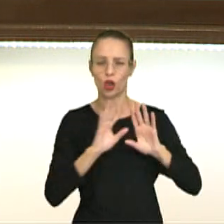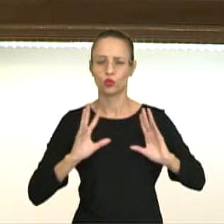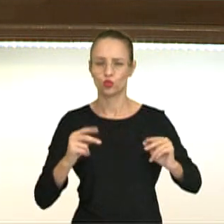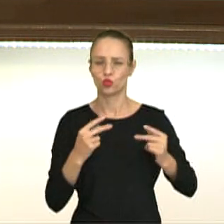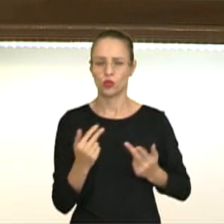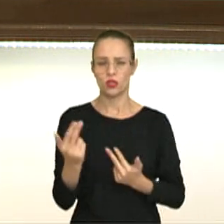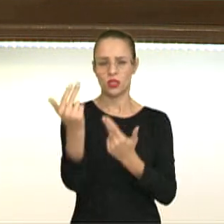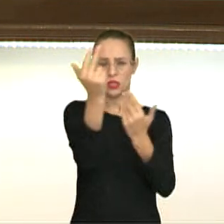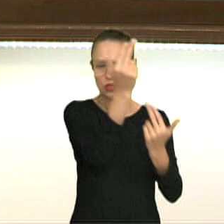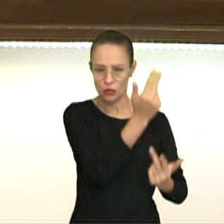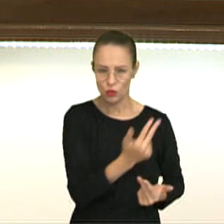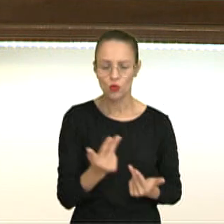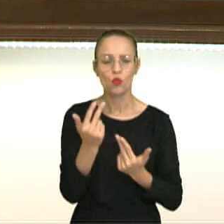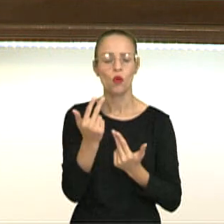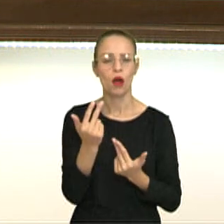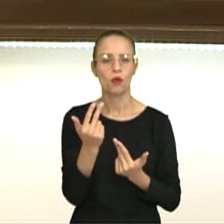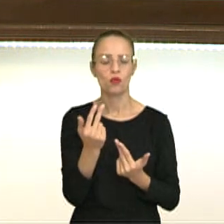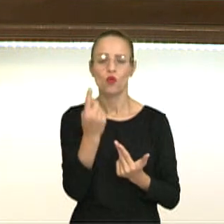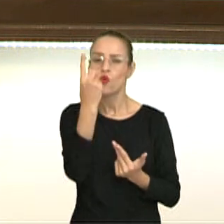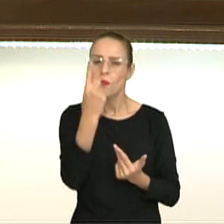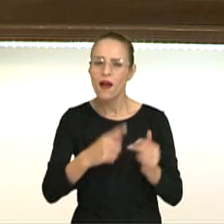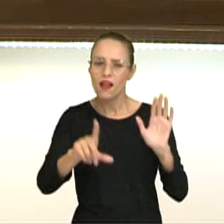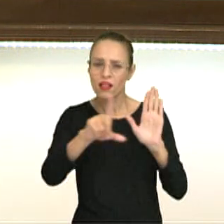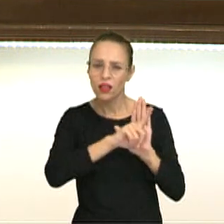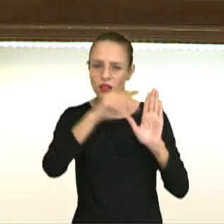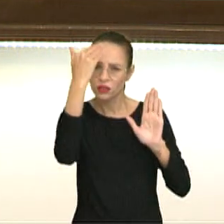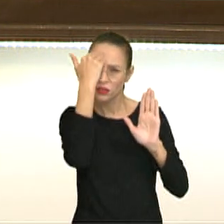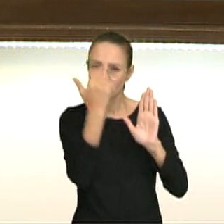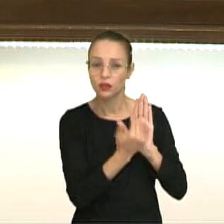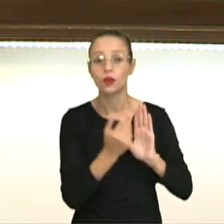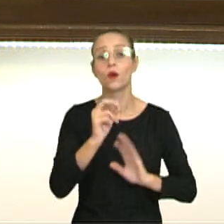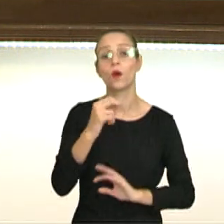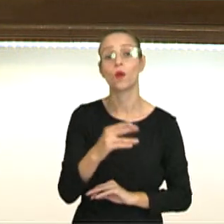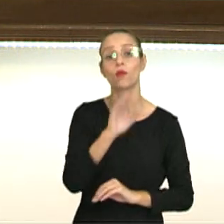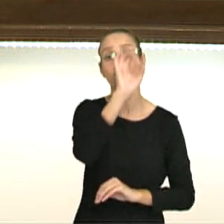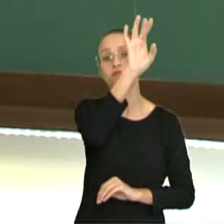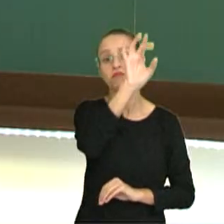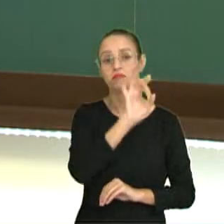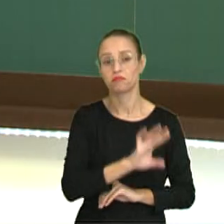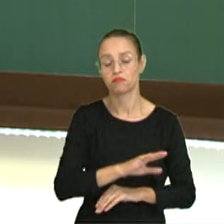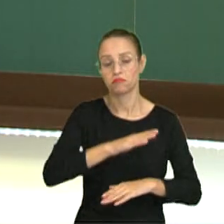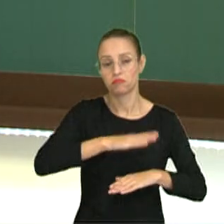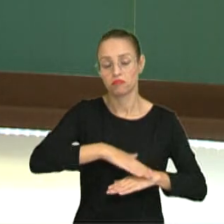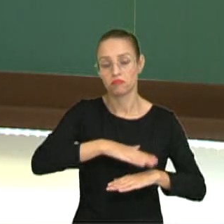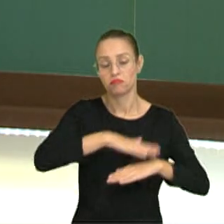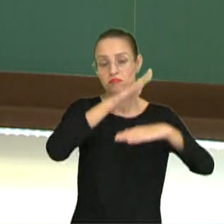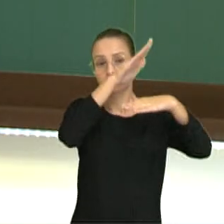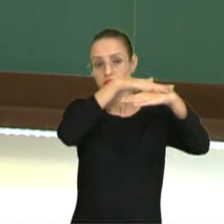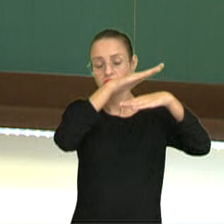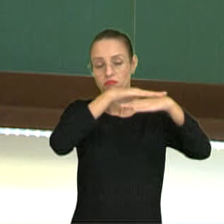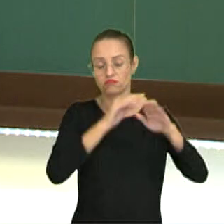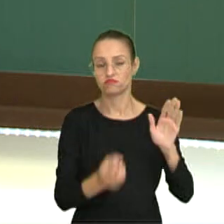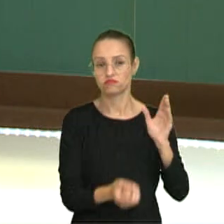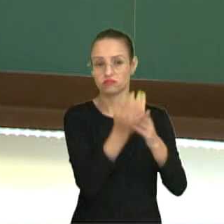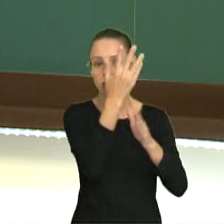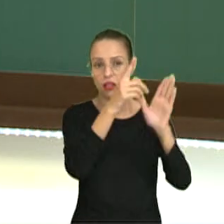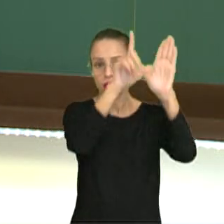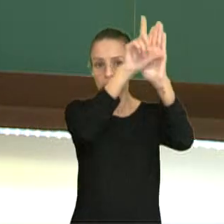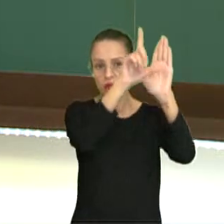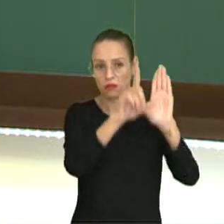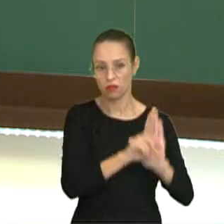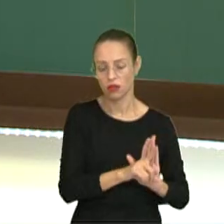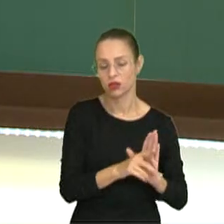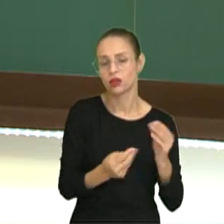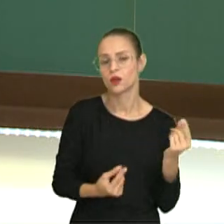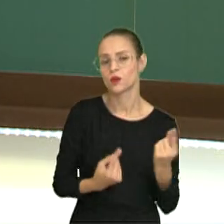estar submetido a uma lei só? Ou cada um vai poder fazer sua própria lei? Cada estado vai optar qual é a melhor